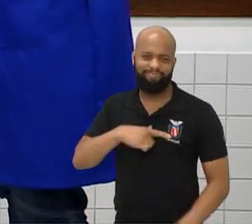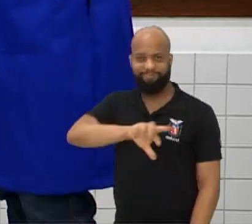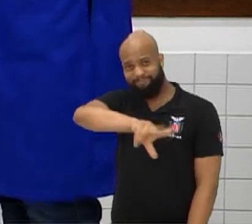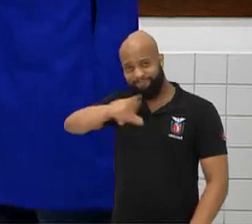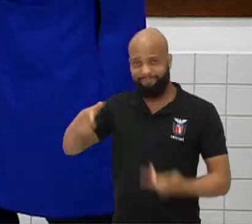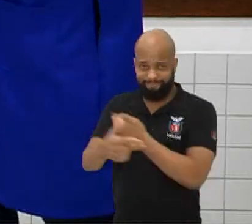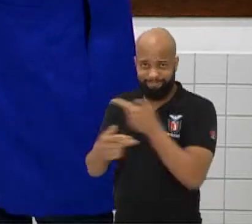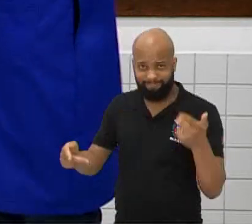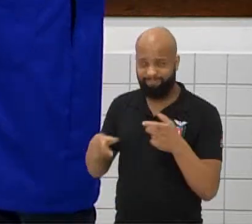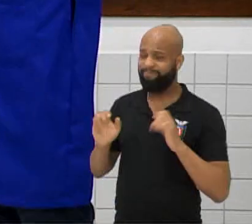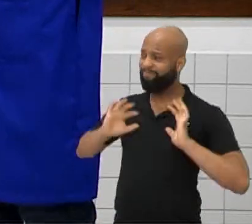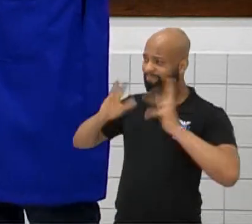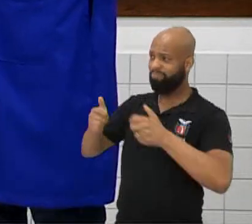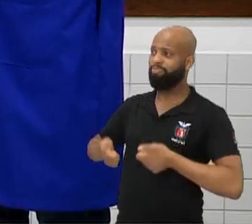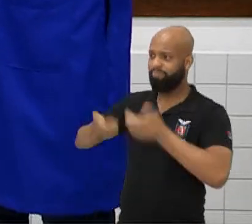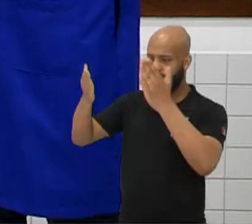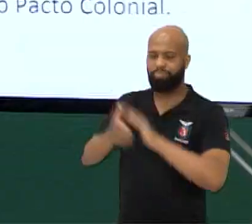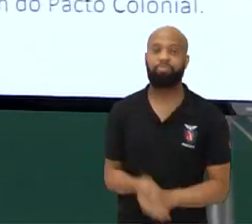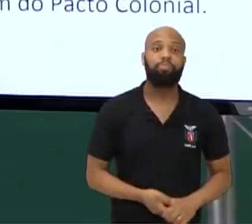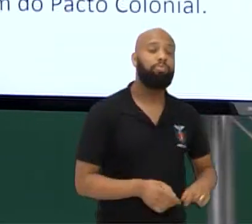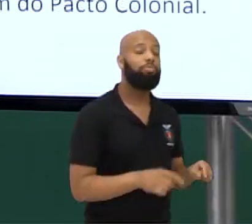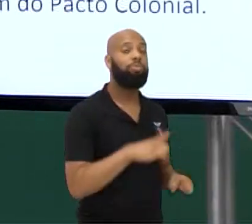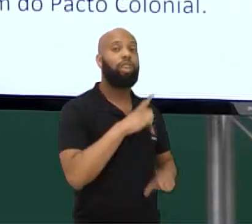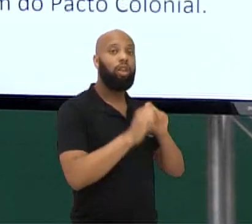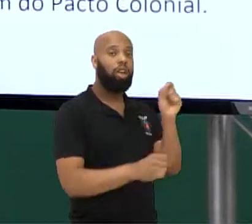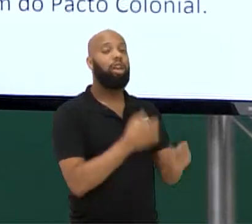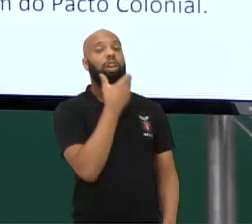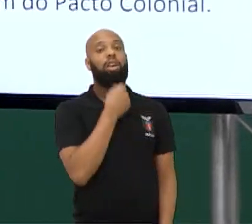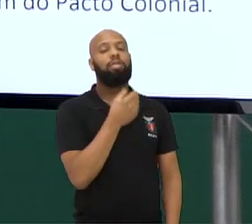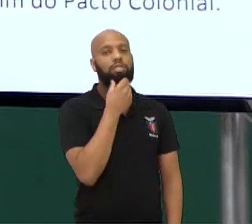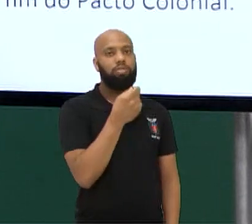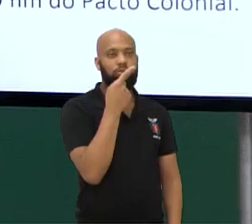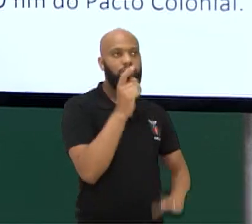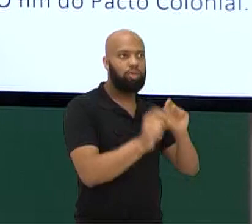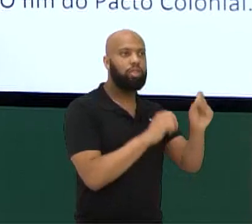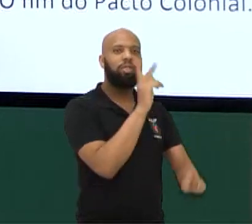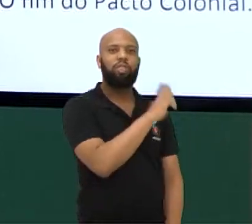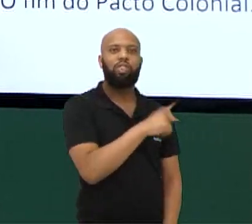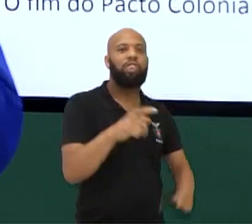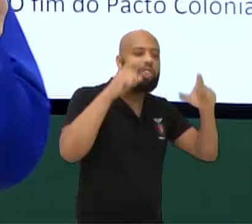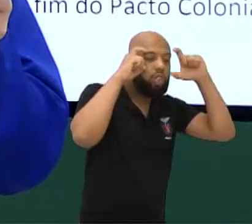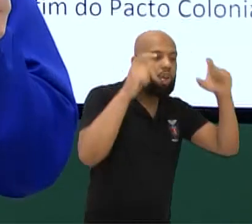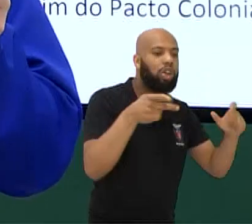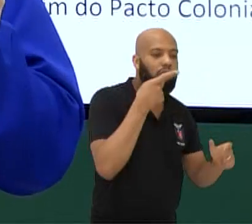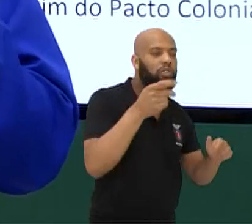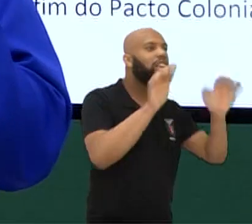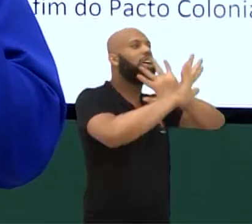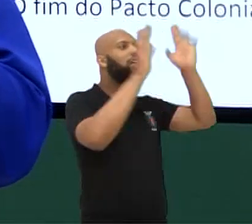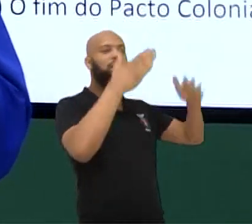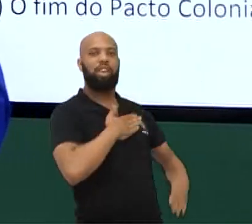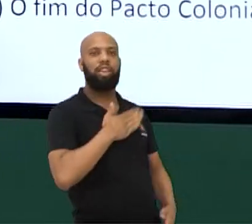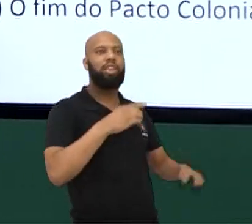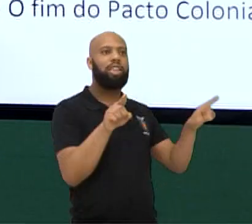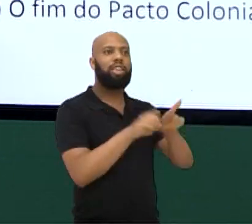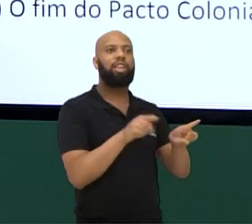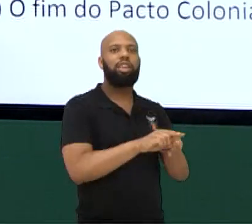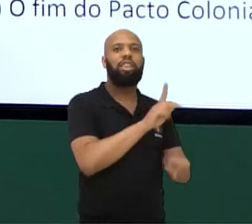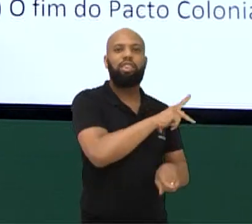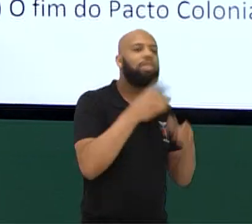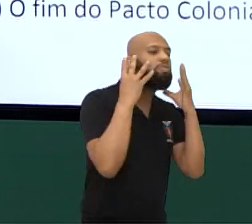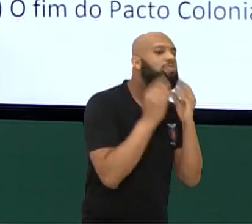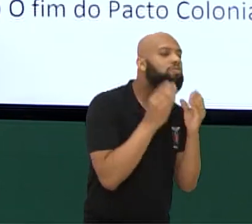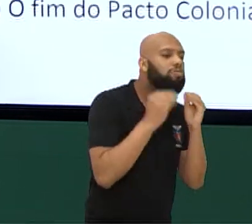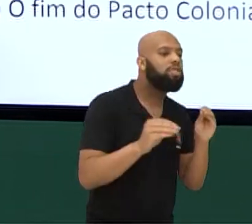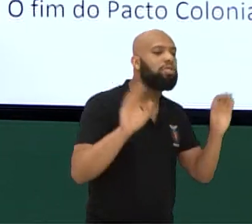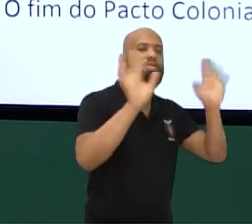próximo quiz, quero mandar um alô para o Herman, que disse, professor de óculos, manda um salve para mim. E professor Barbudo, manda um salve para o